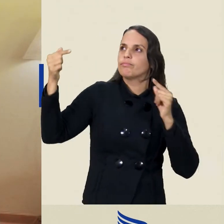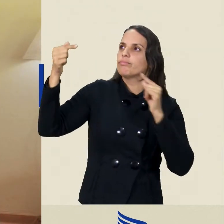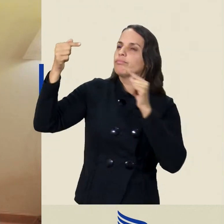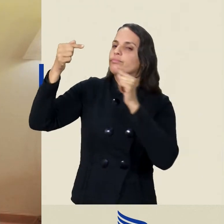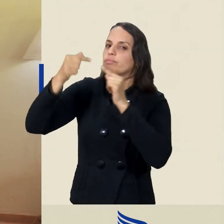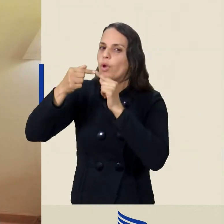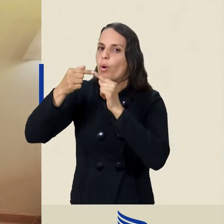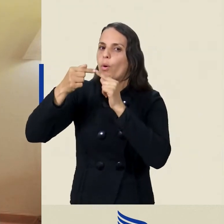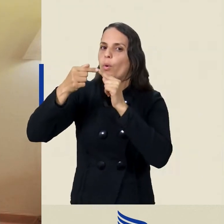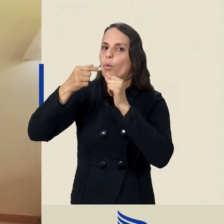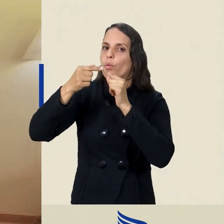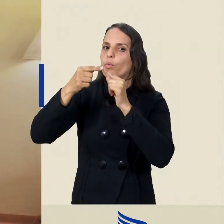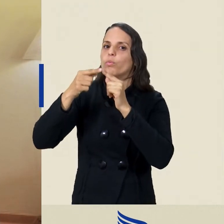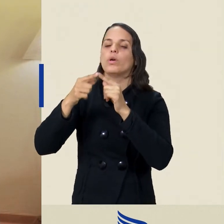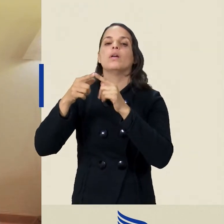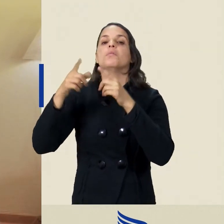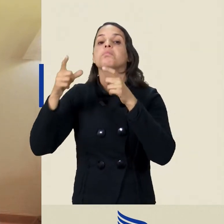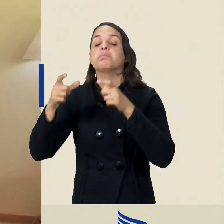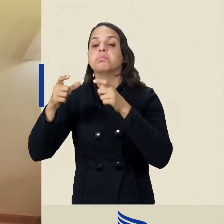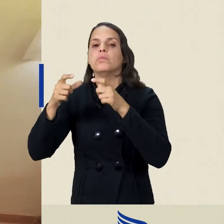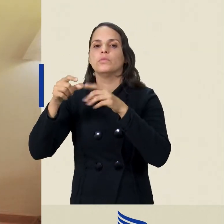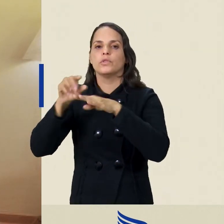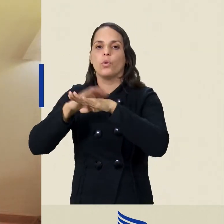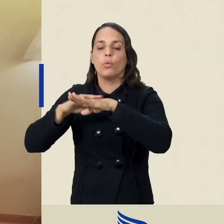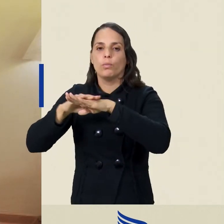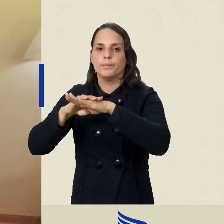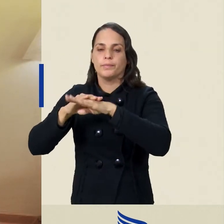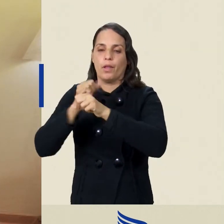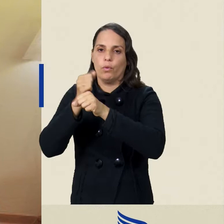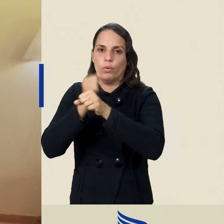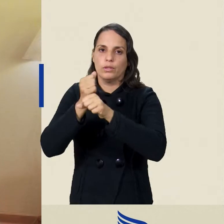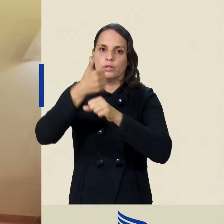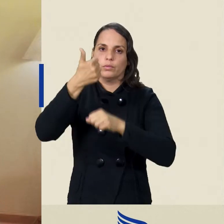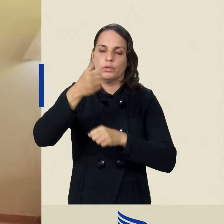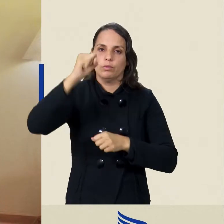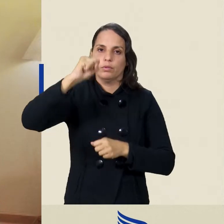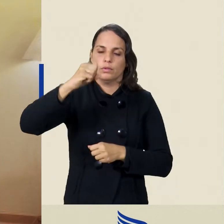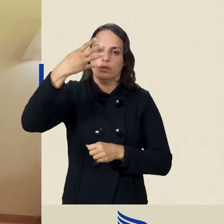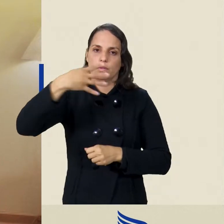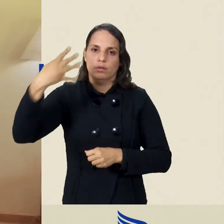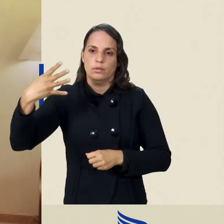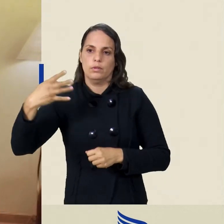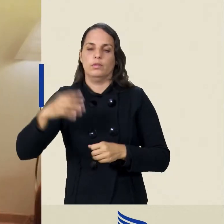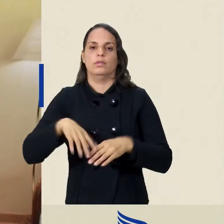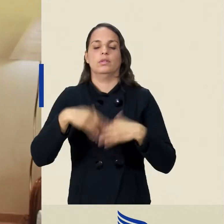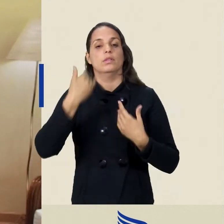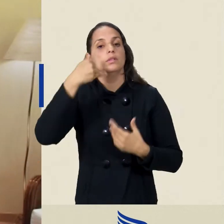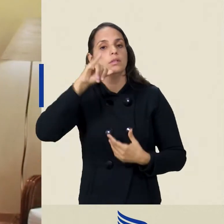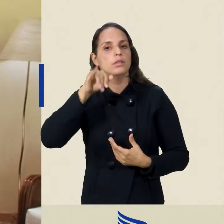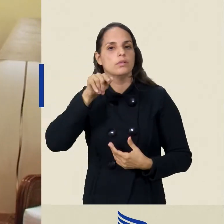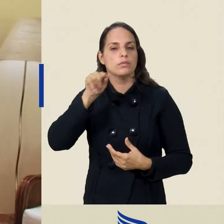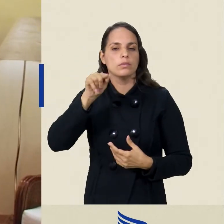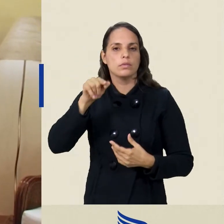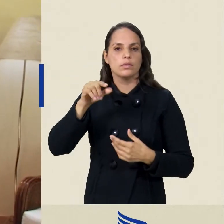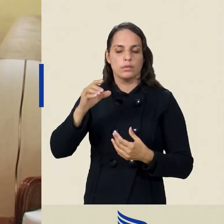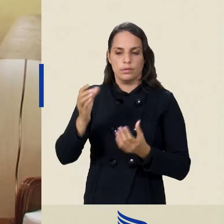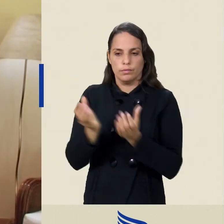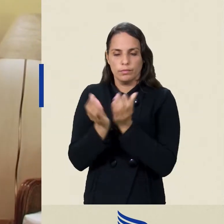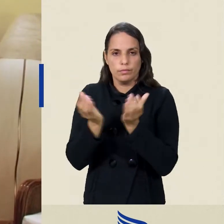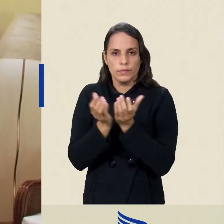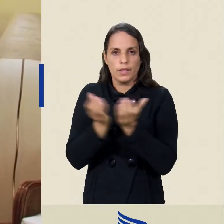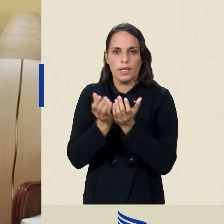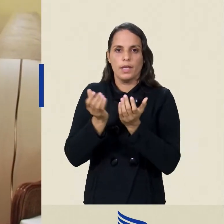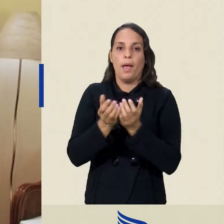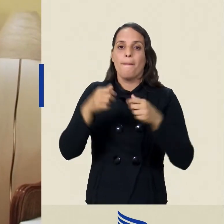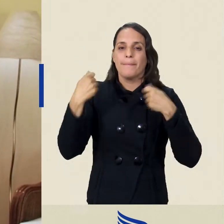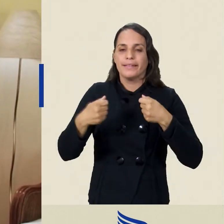de 1844. Sua mensagem era: se você é cristão, saia de Babilônia, mas